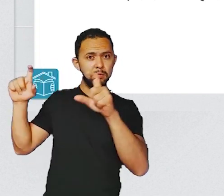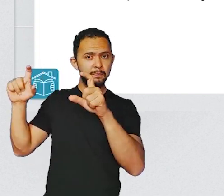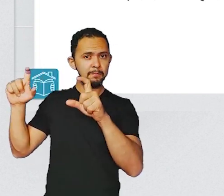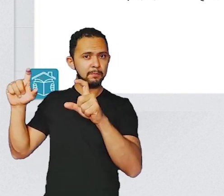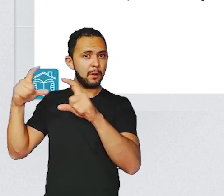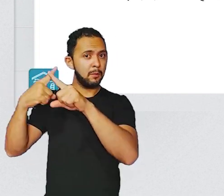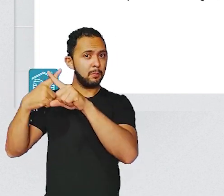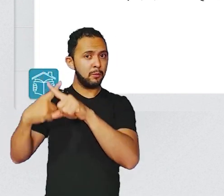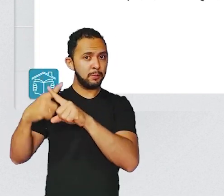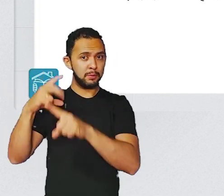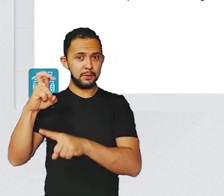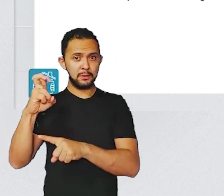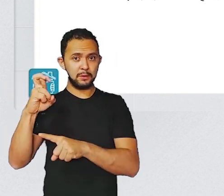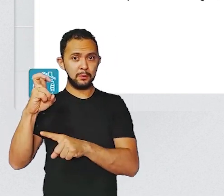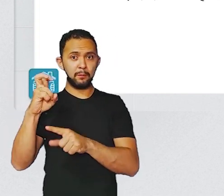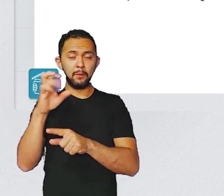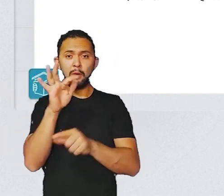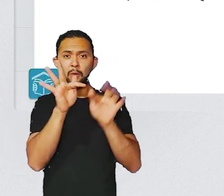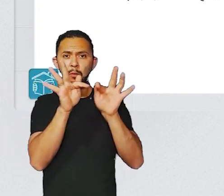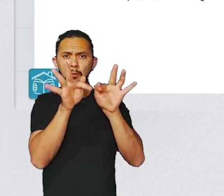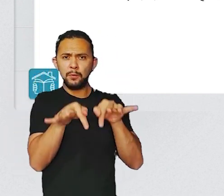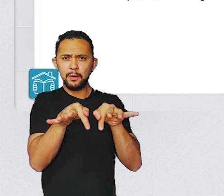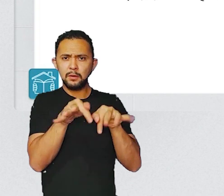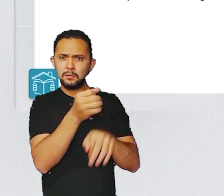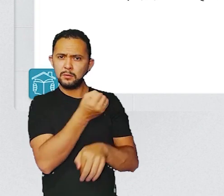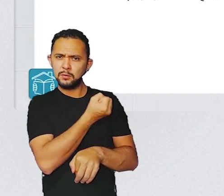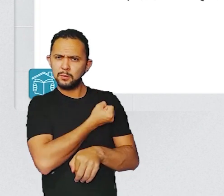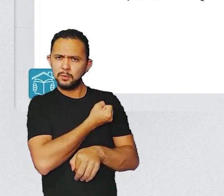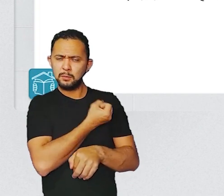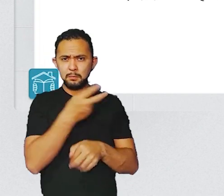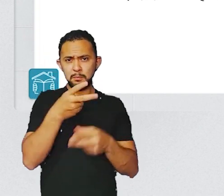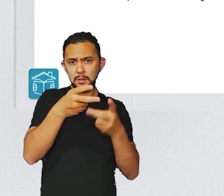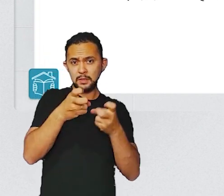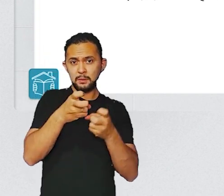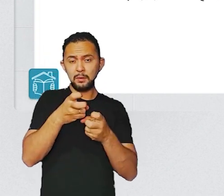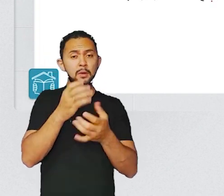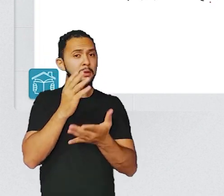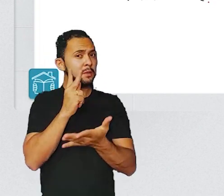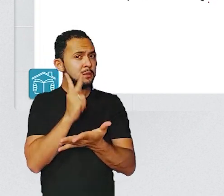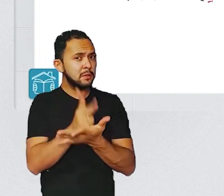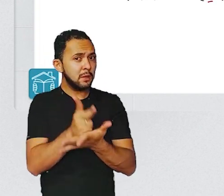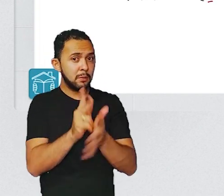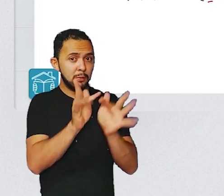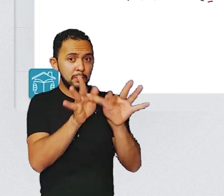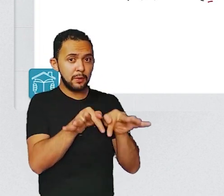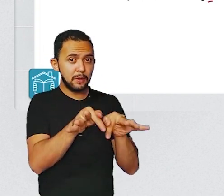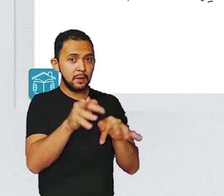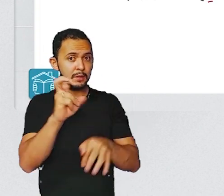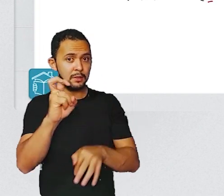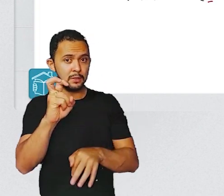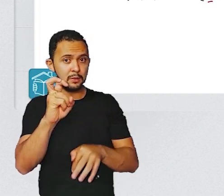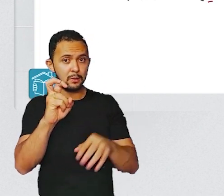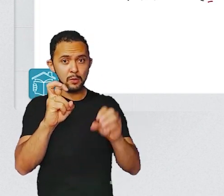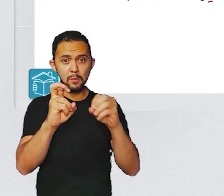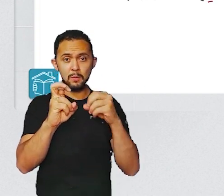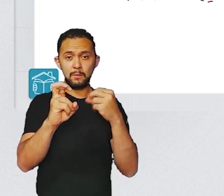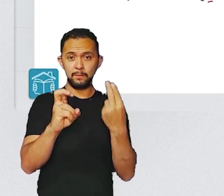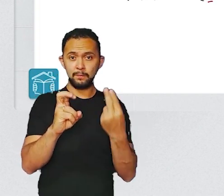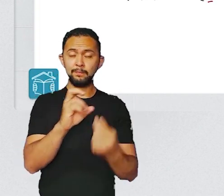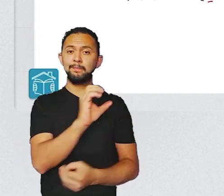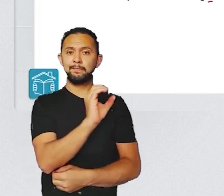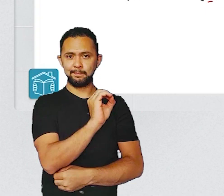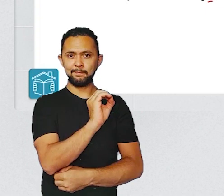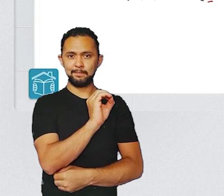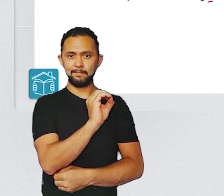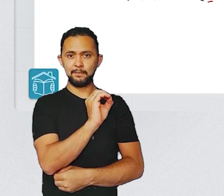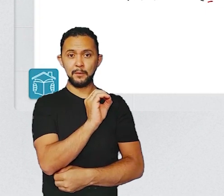Veja a terminação de cada um desses números. Sempre eles estão terminando ou em 5 ou em 0. Então